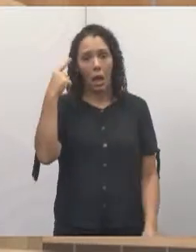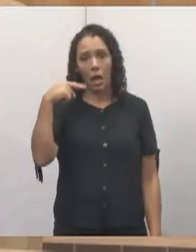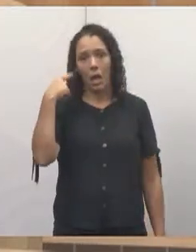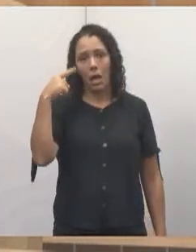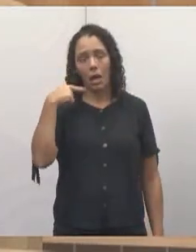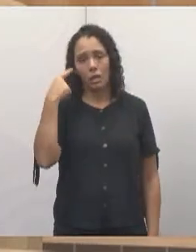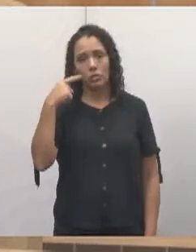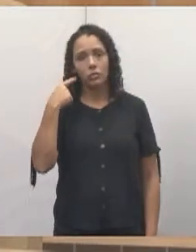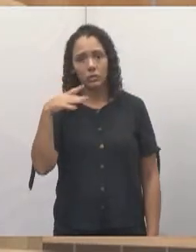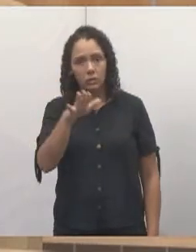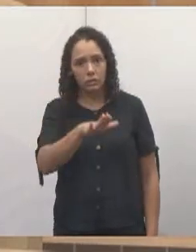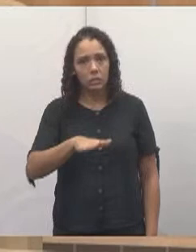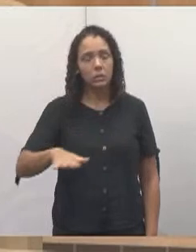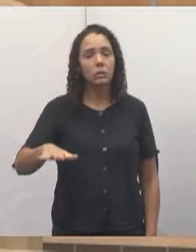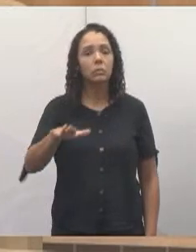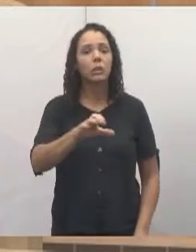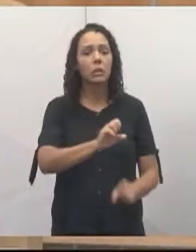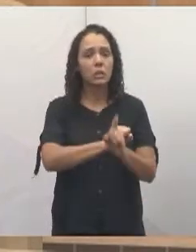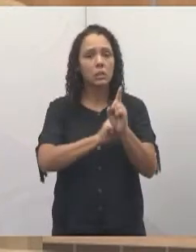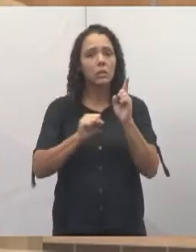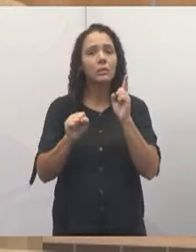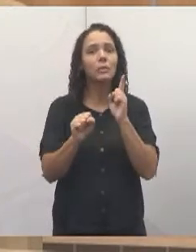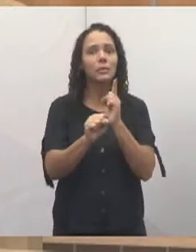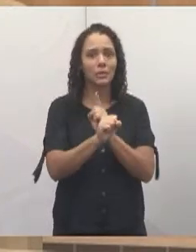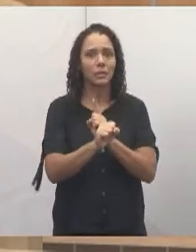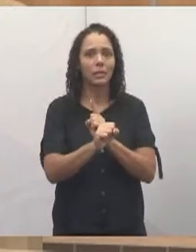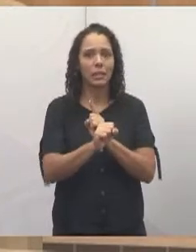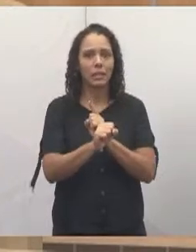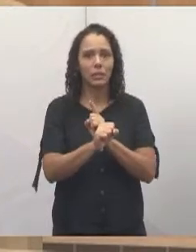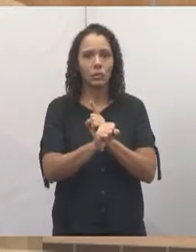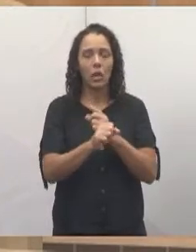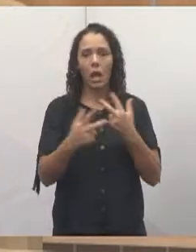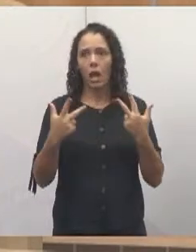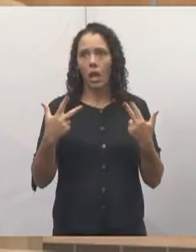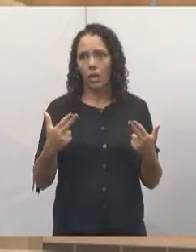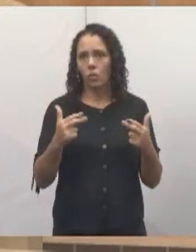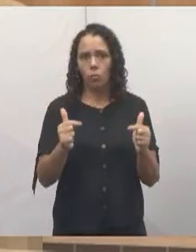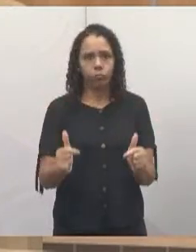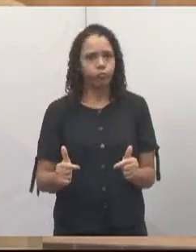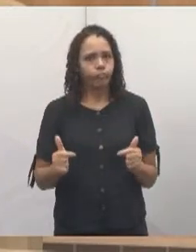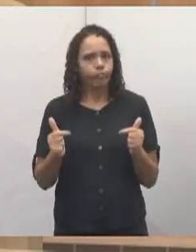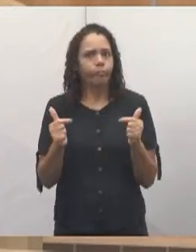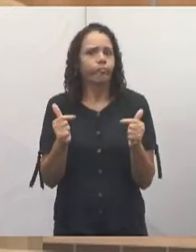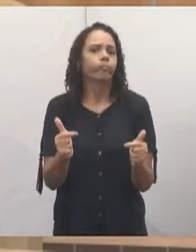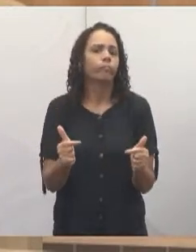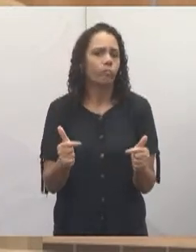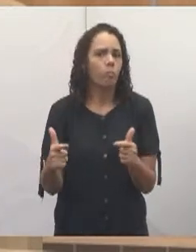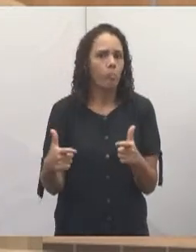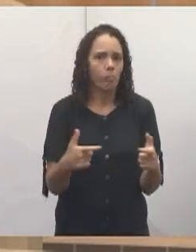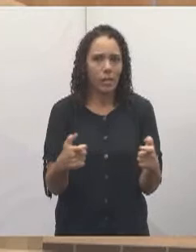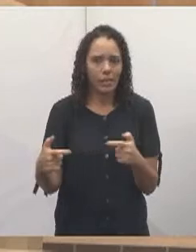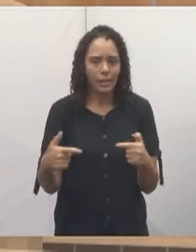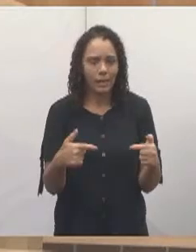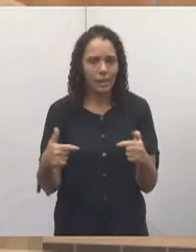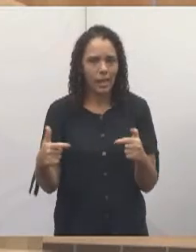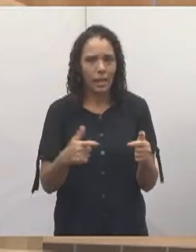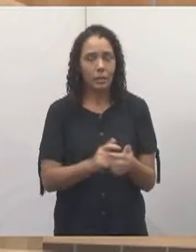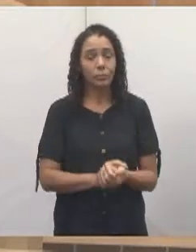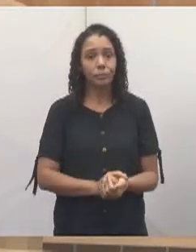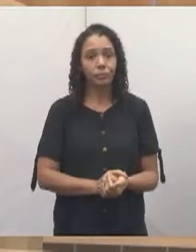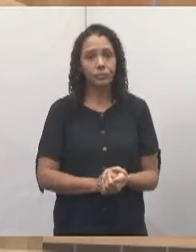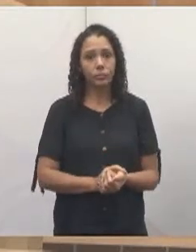principalmente nesse aspecto social, é um fronte de batalha mesmo, né? O Flavinho comentou conosco a